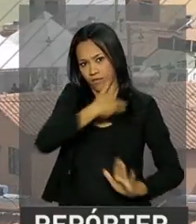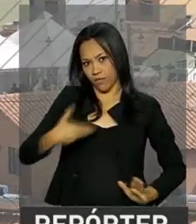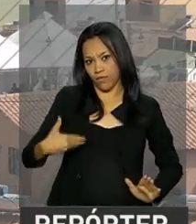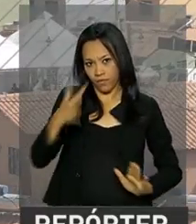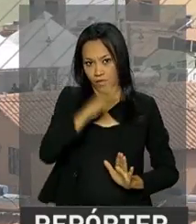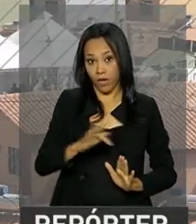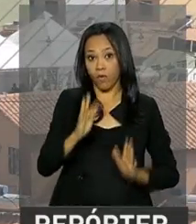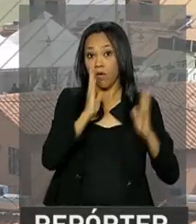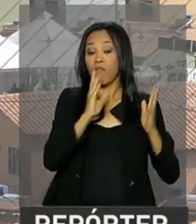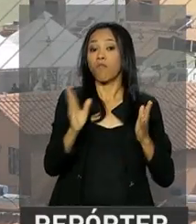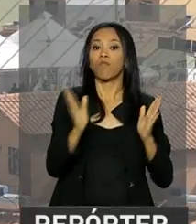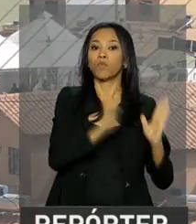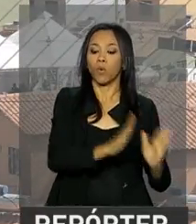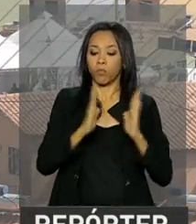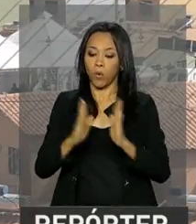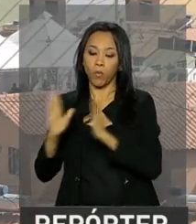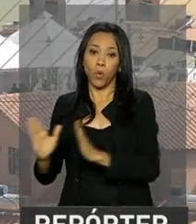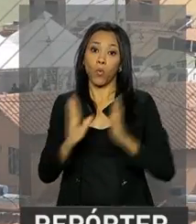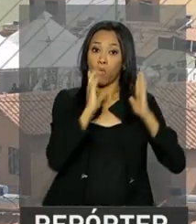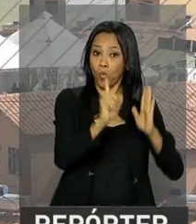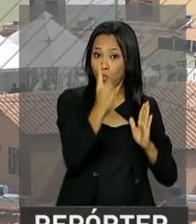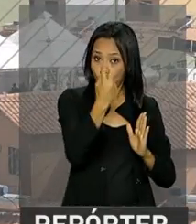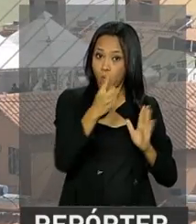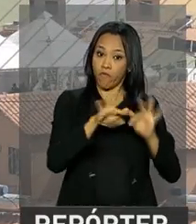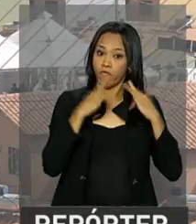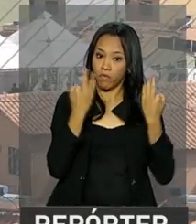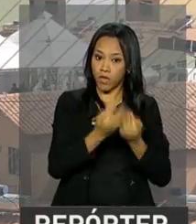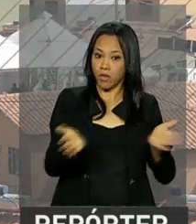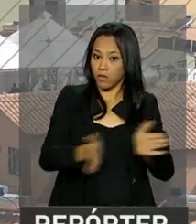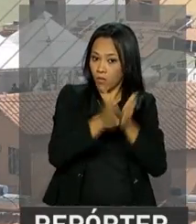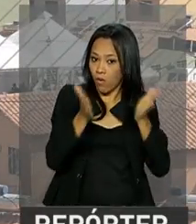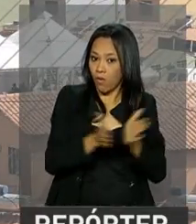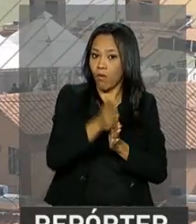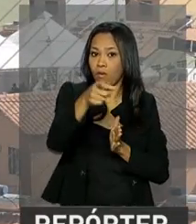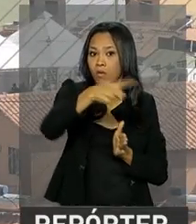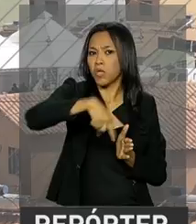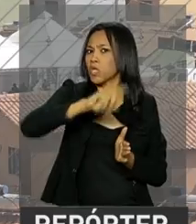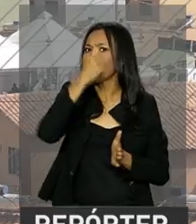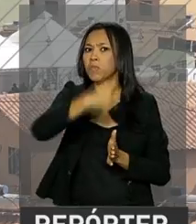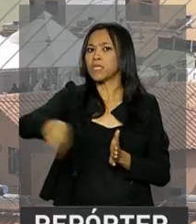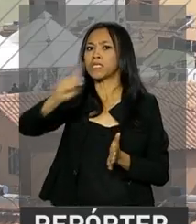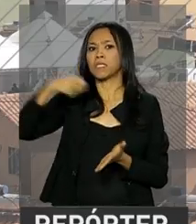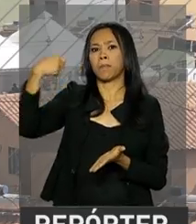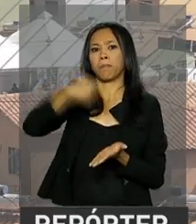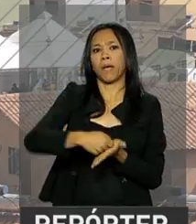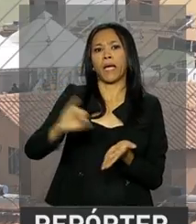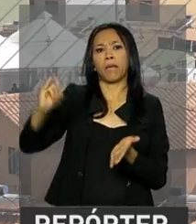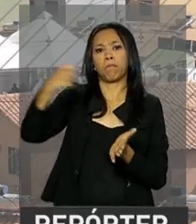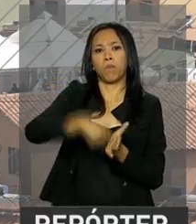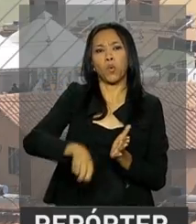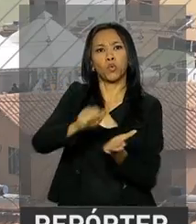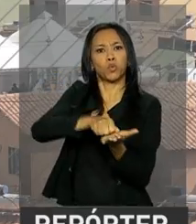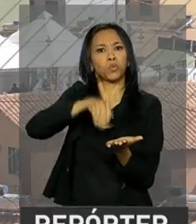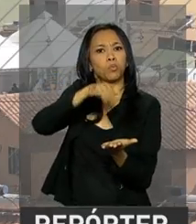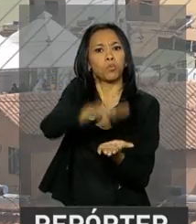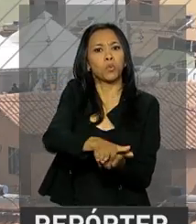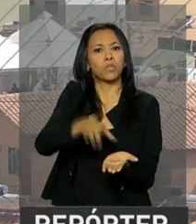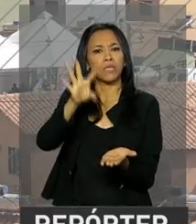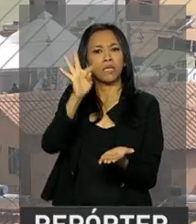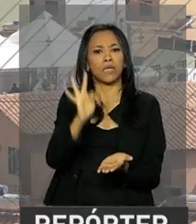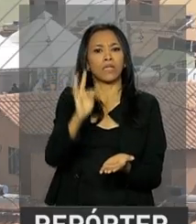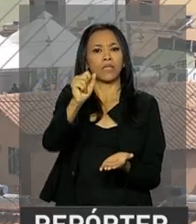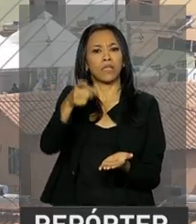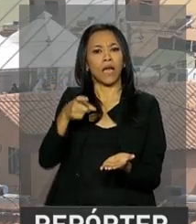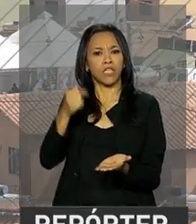duas frentes. Uma voltada para famílias de baixa renda, que não vão precisar pagar qualquer imposto, multa ou taxa de cartório.